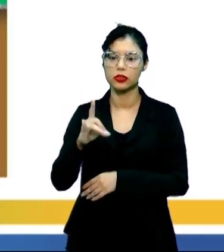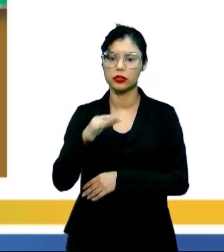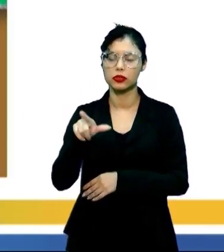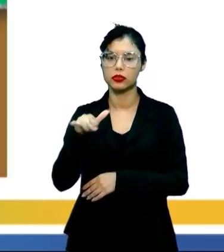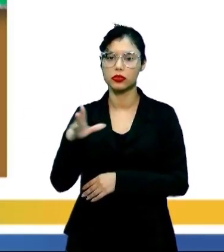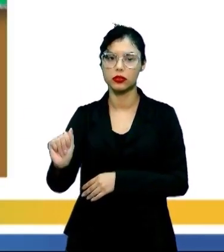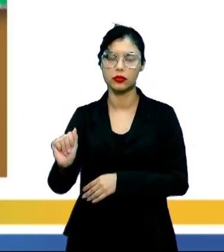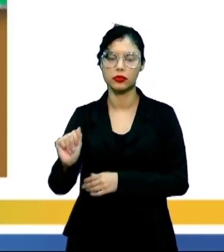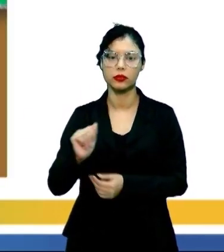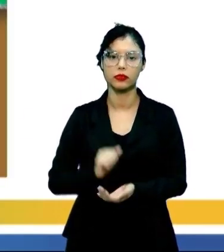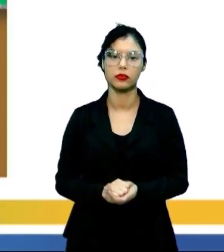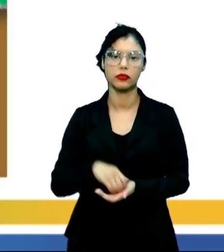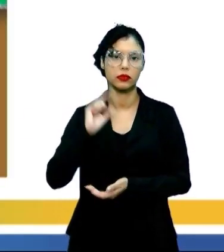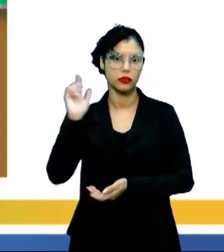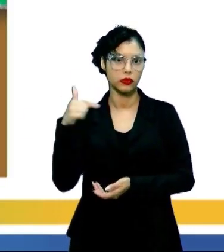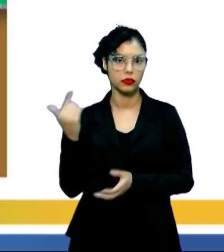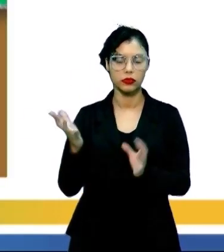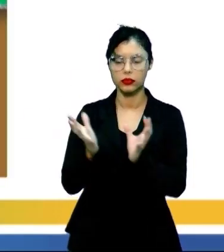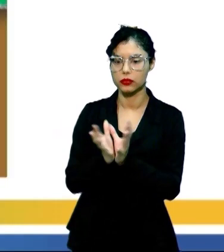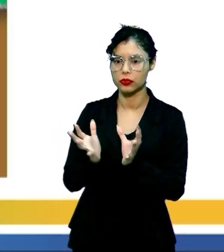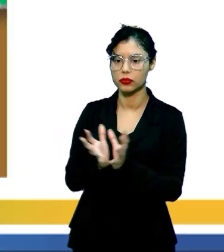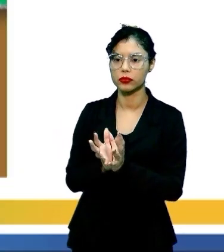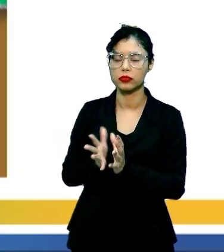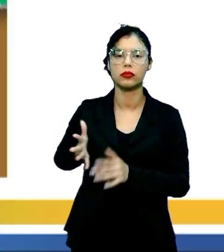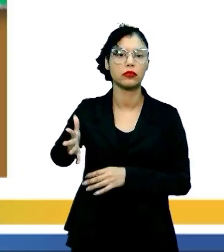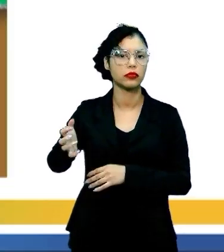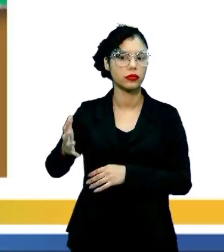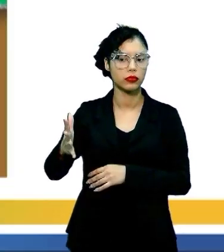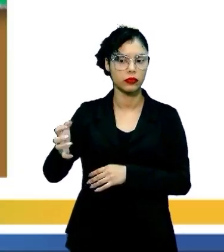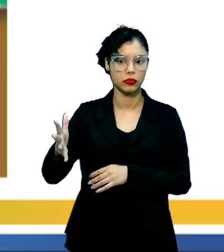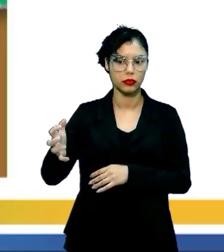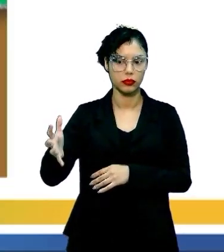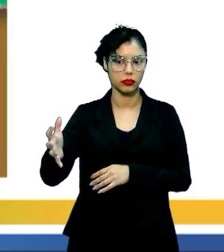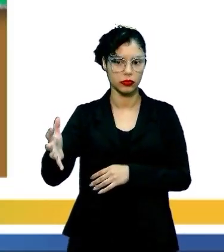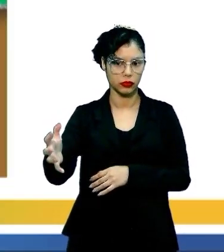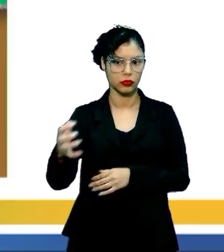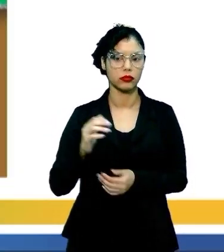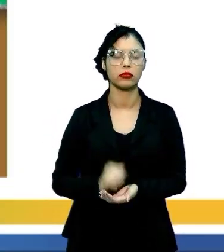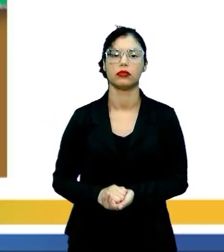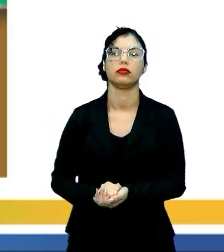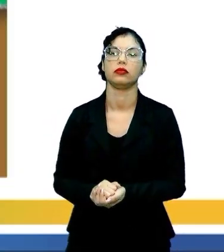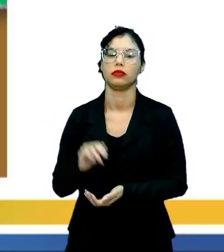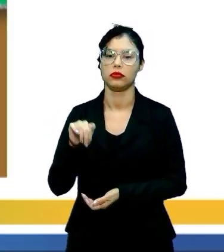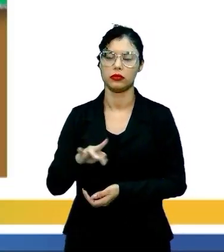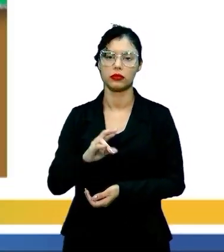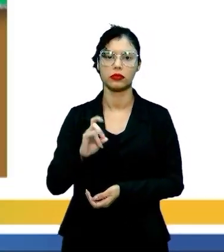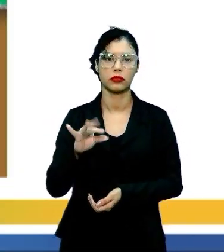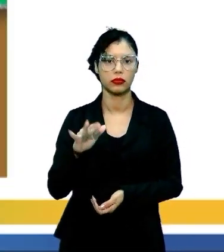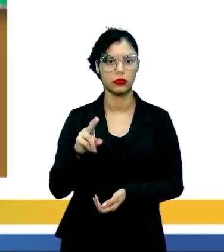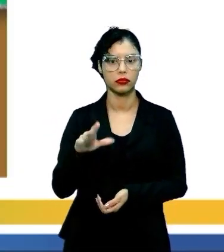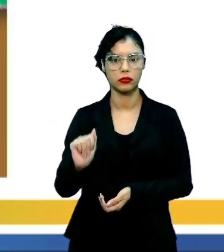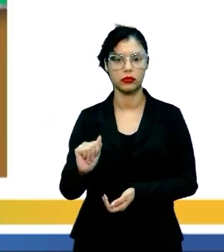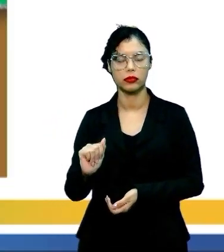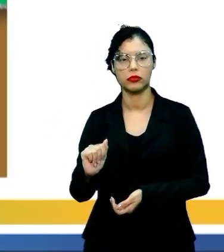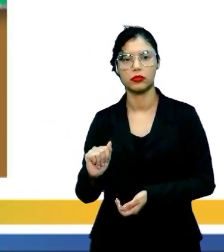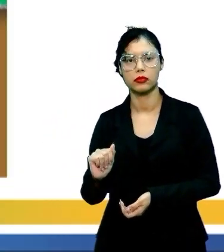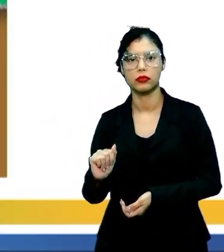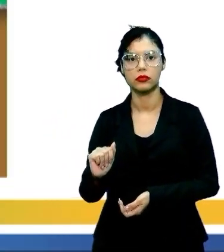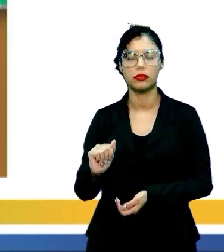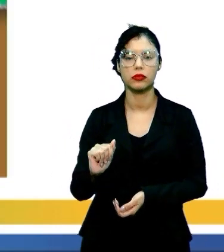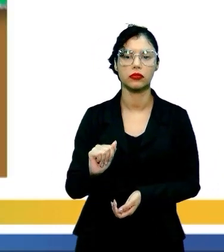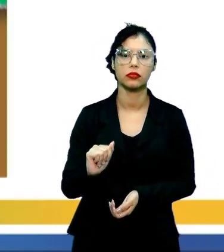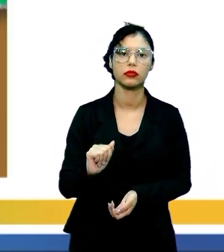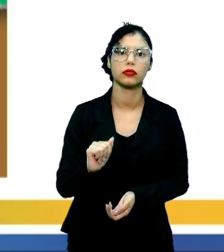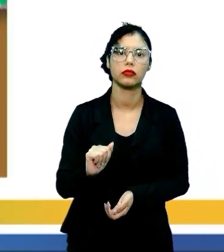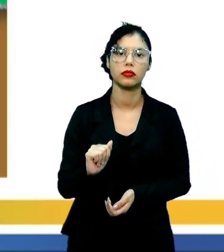nitrosação. Outro grupo de bactérias, e aí isso é feito pelas nitrossomonas, mas outro grupo de